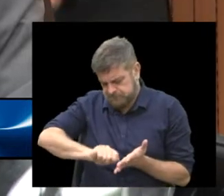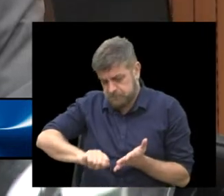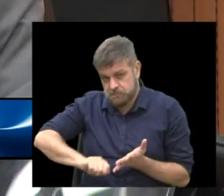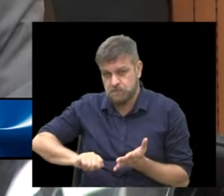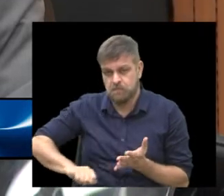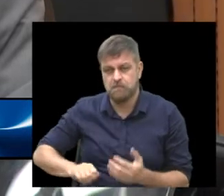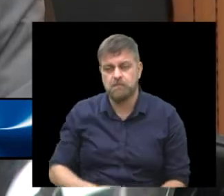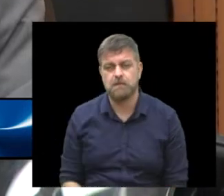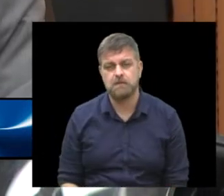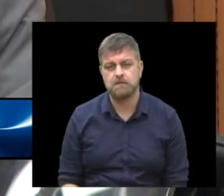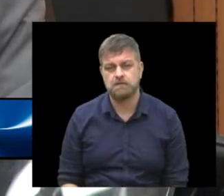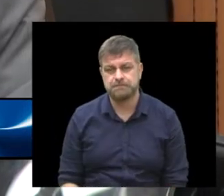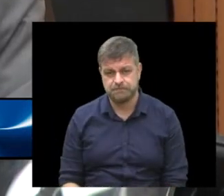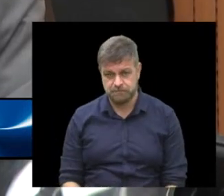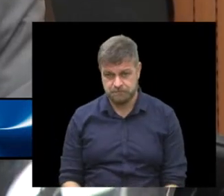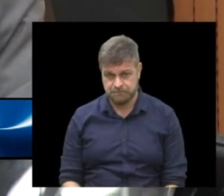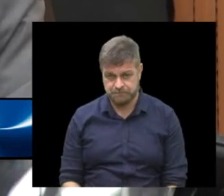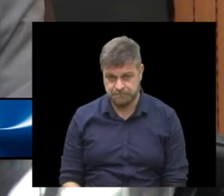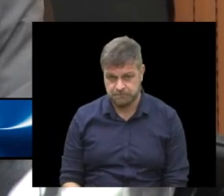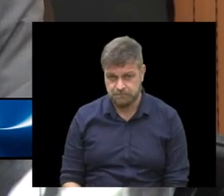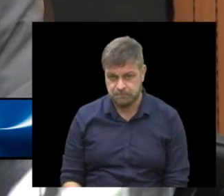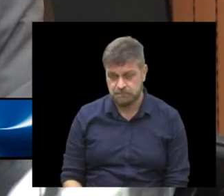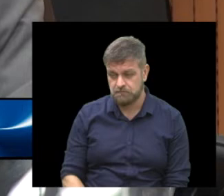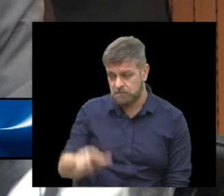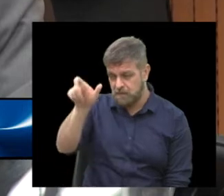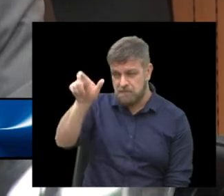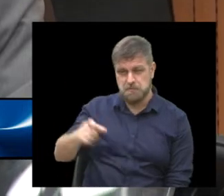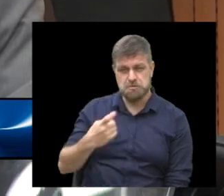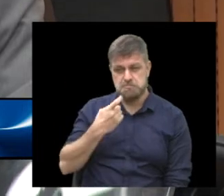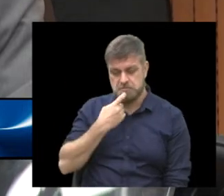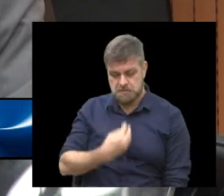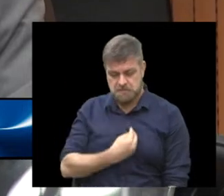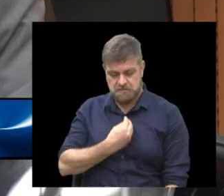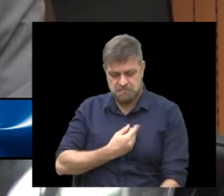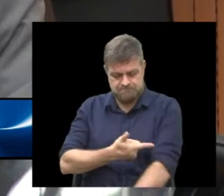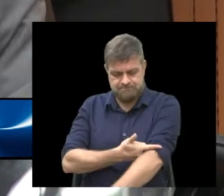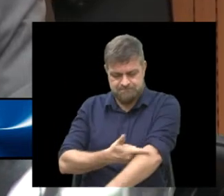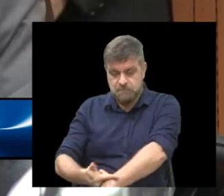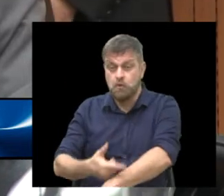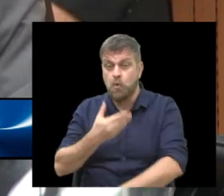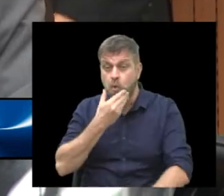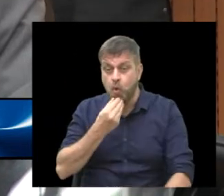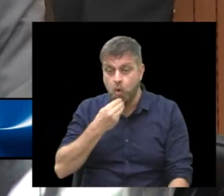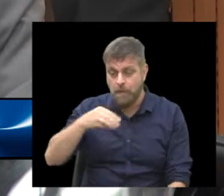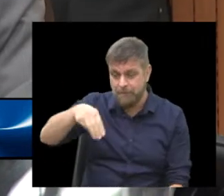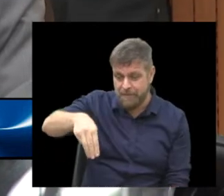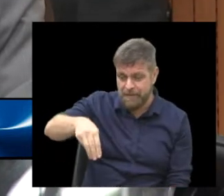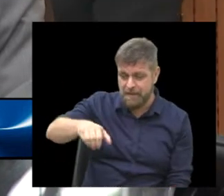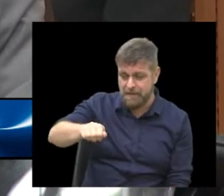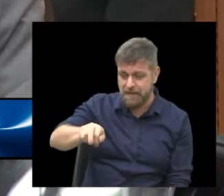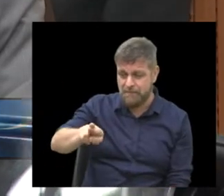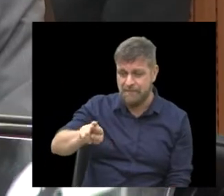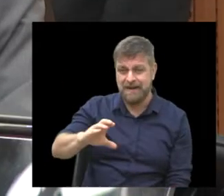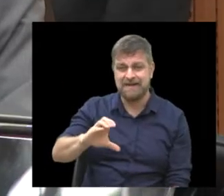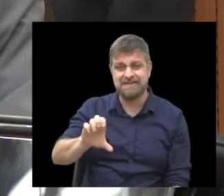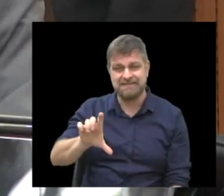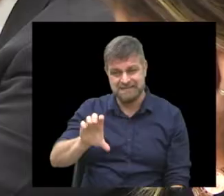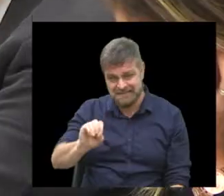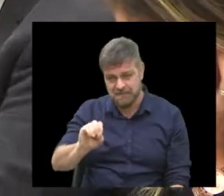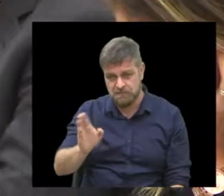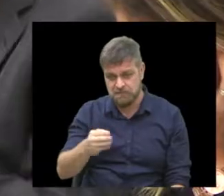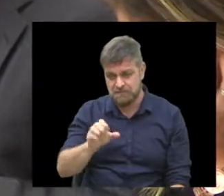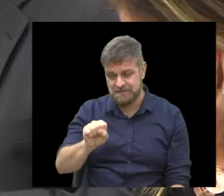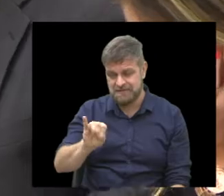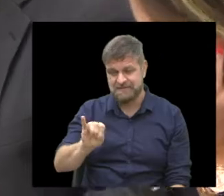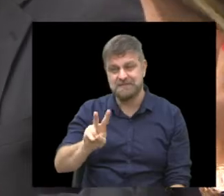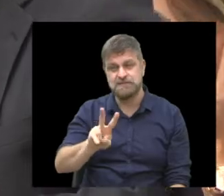228955, de sua autoria, que concede título de cidadão campineiro a Marcelo Vieira da Silva. Em discussão,